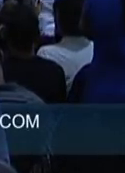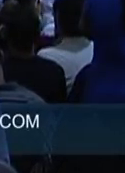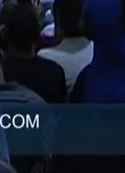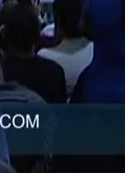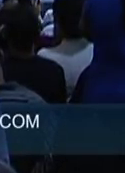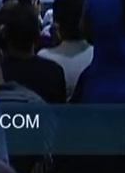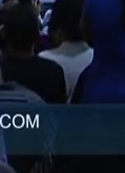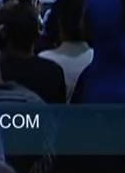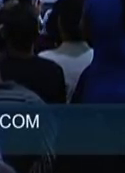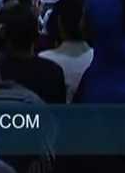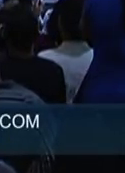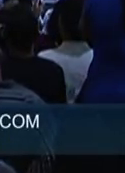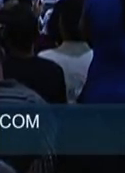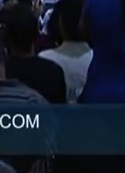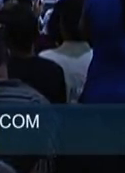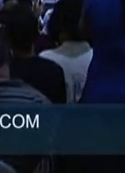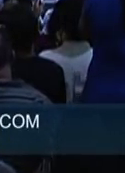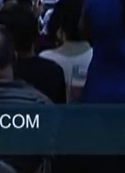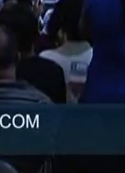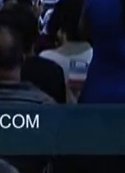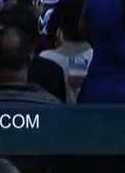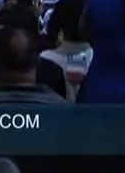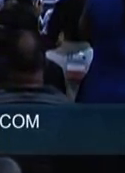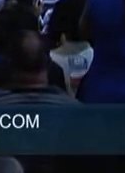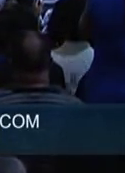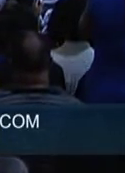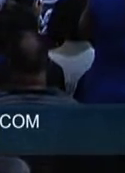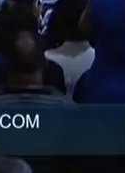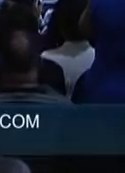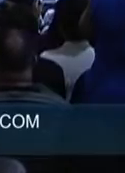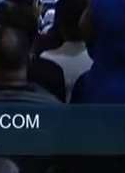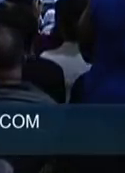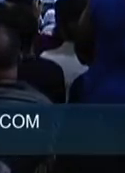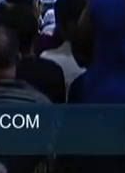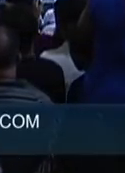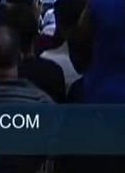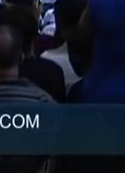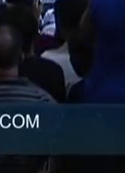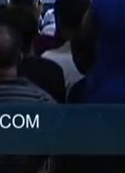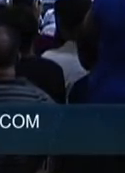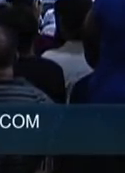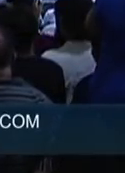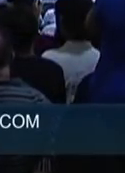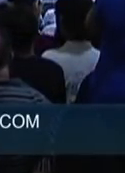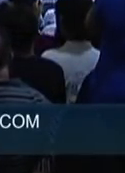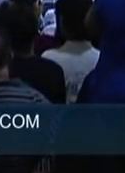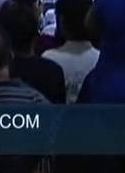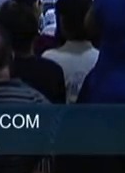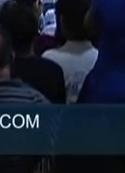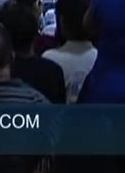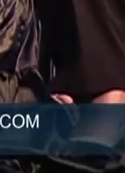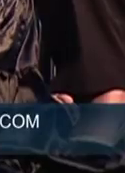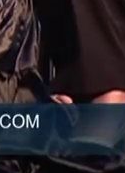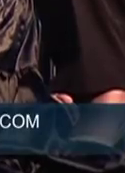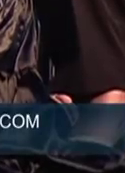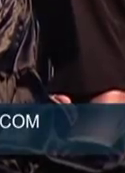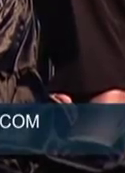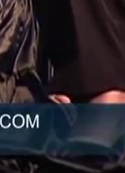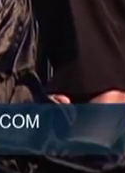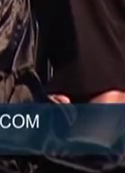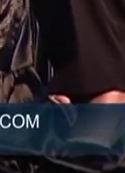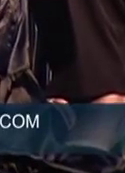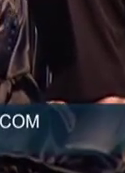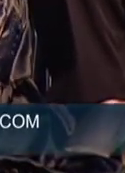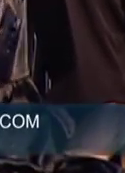nossa luta e nossas forças, como toda força que nasce do ventre de